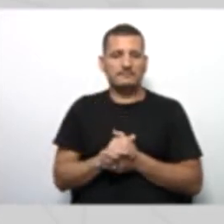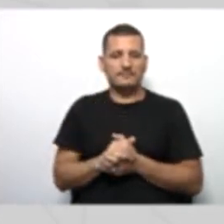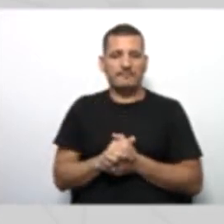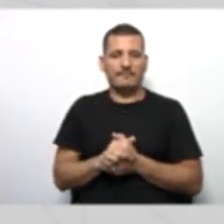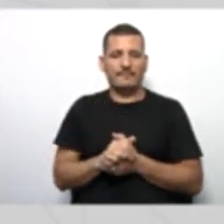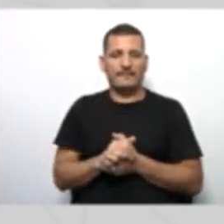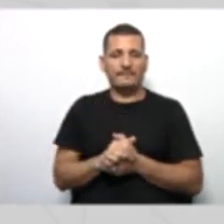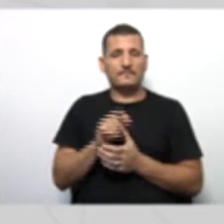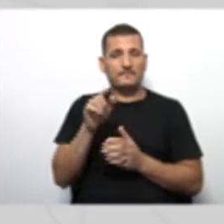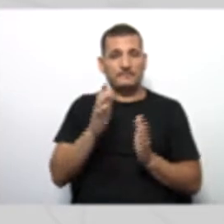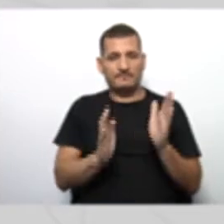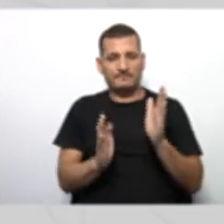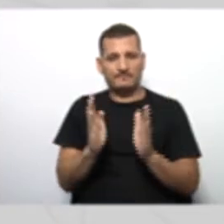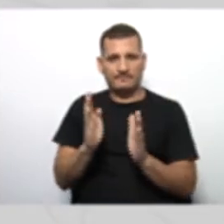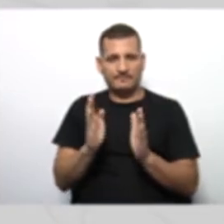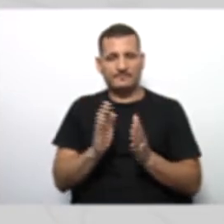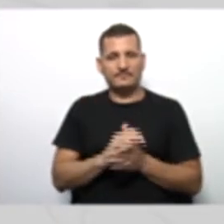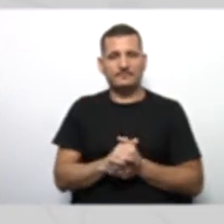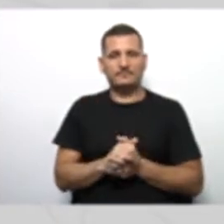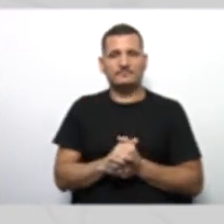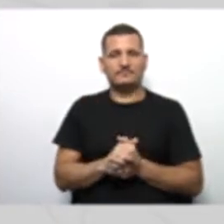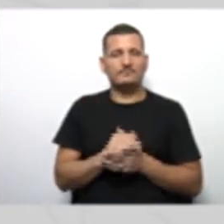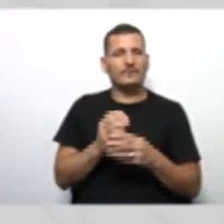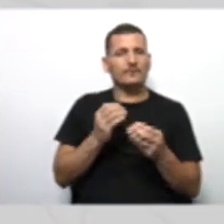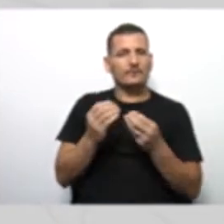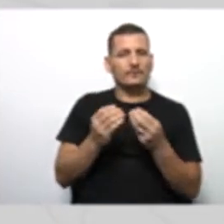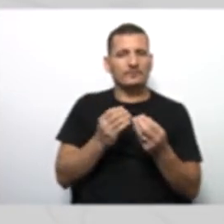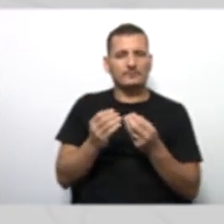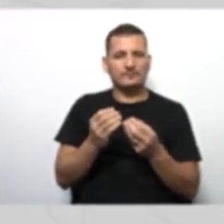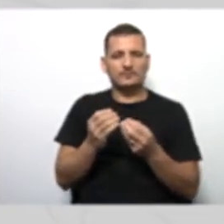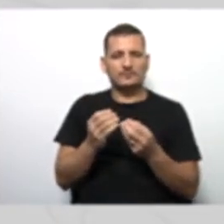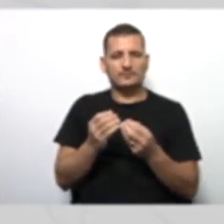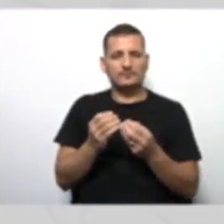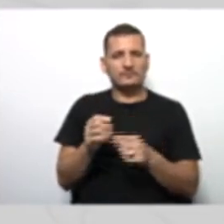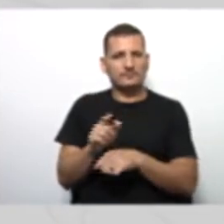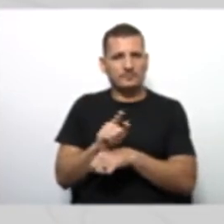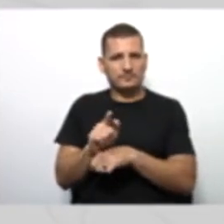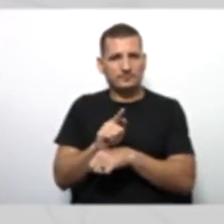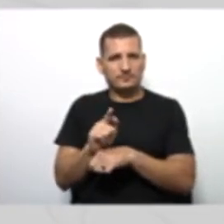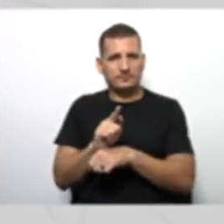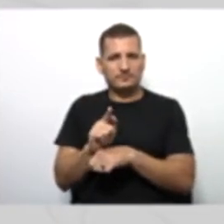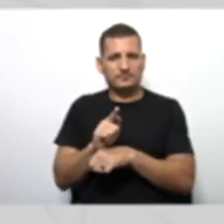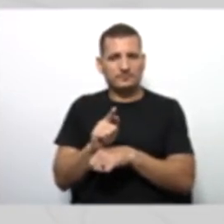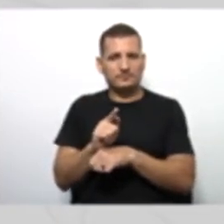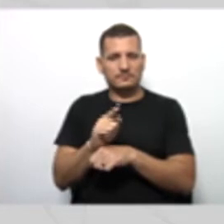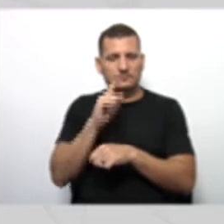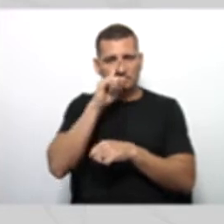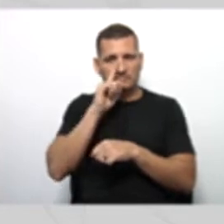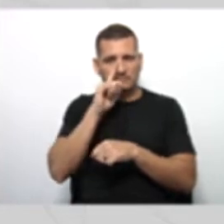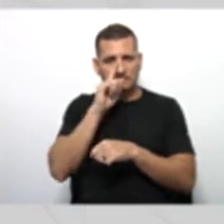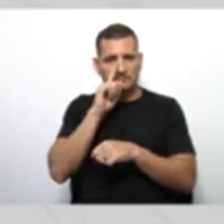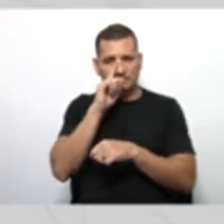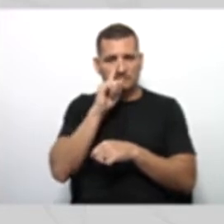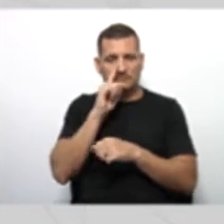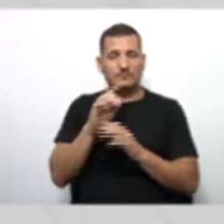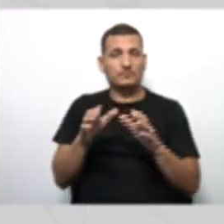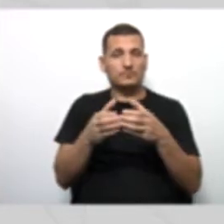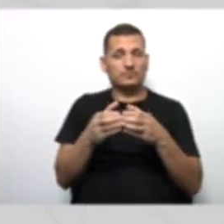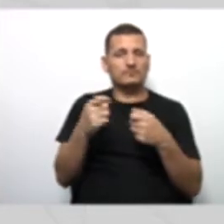Essa etapa, ela é definida como que vai ser conduzido o gerenciamento de riscos, tá? A equipe deve